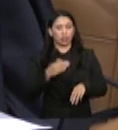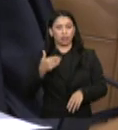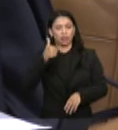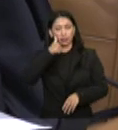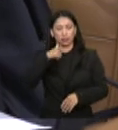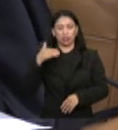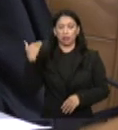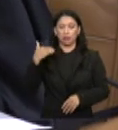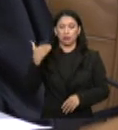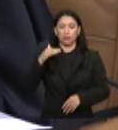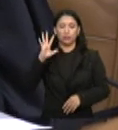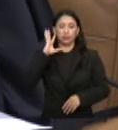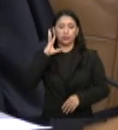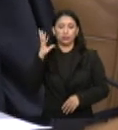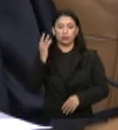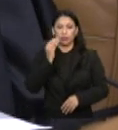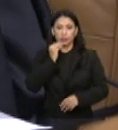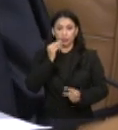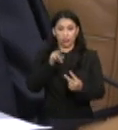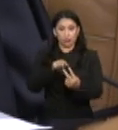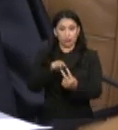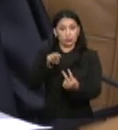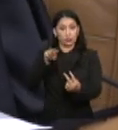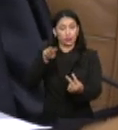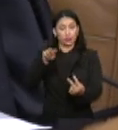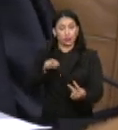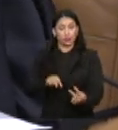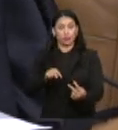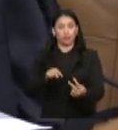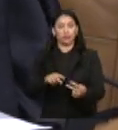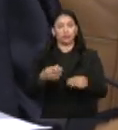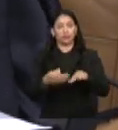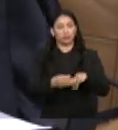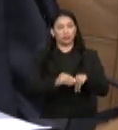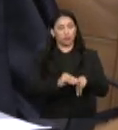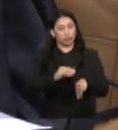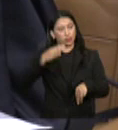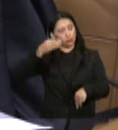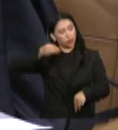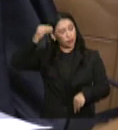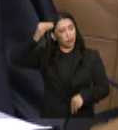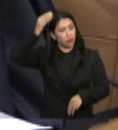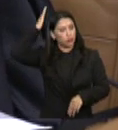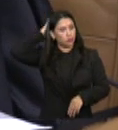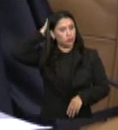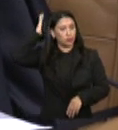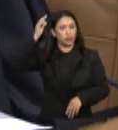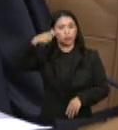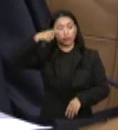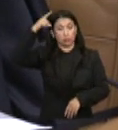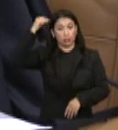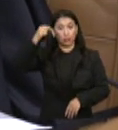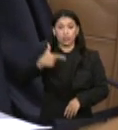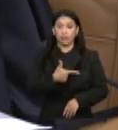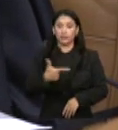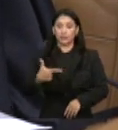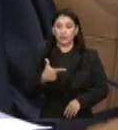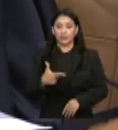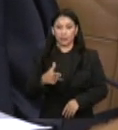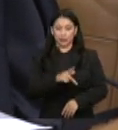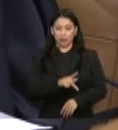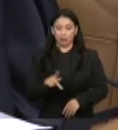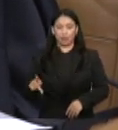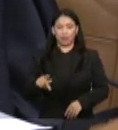Dias toffoli virtualmente Ministro Luiz fux Ministro Luiz Roberto Barroso vice-presidente